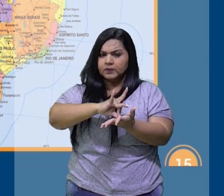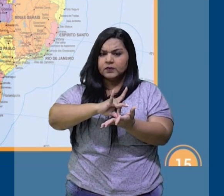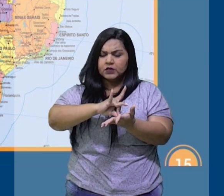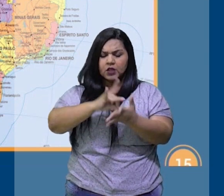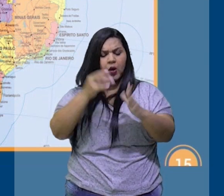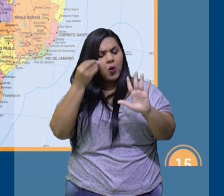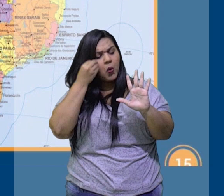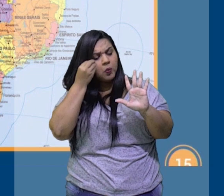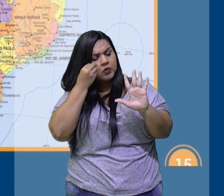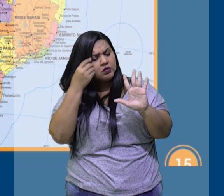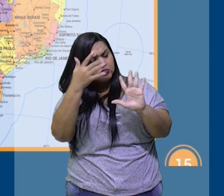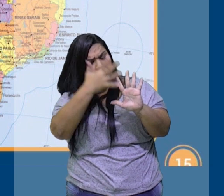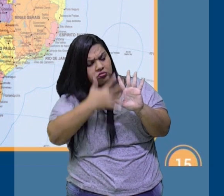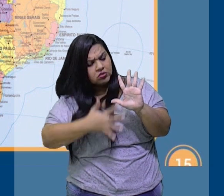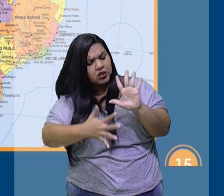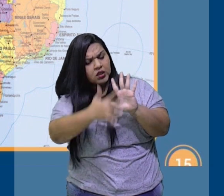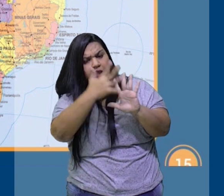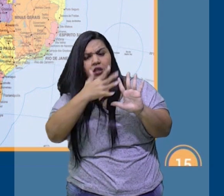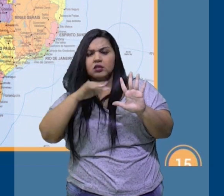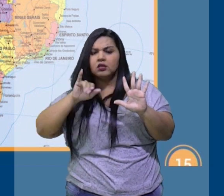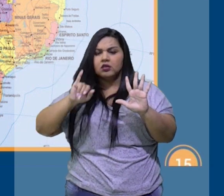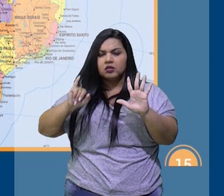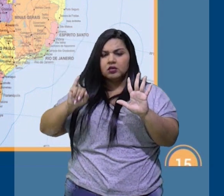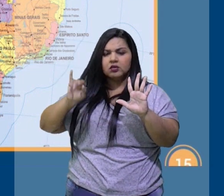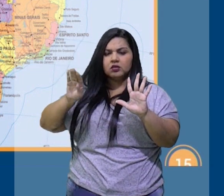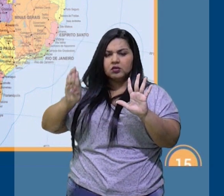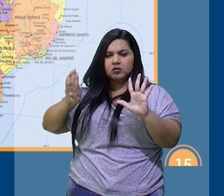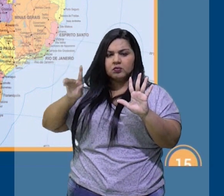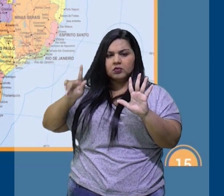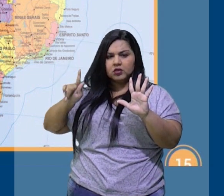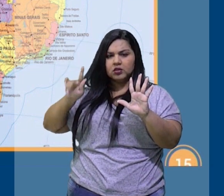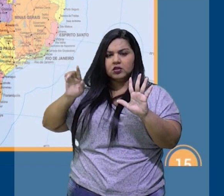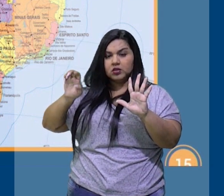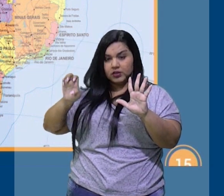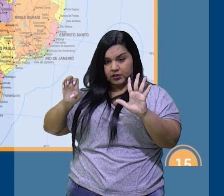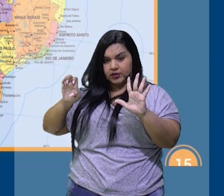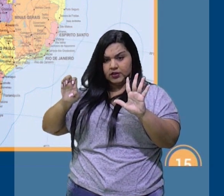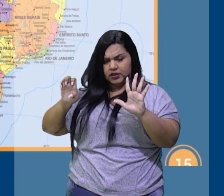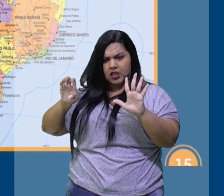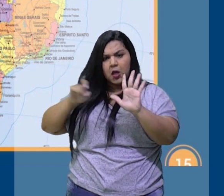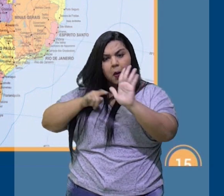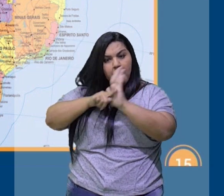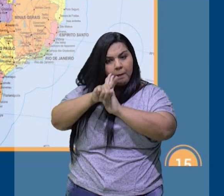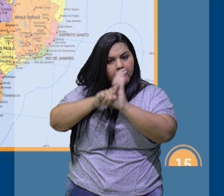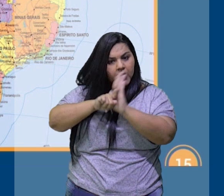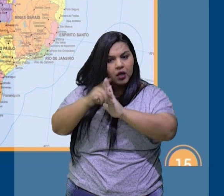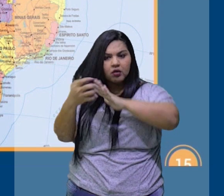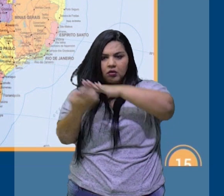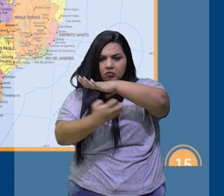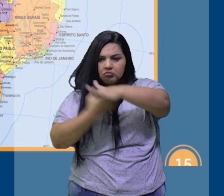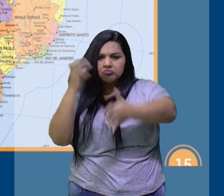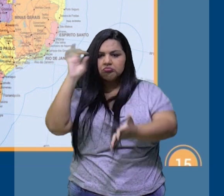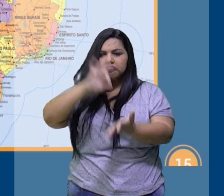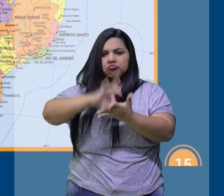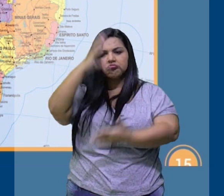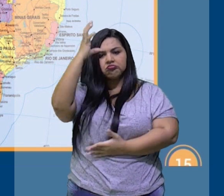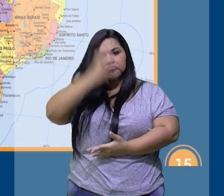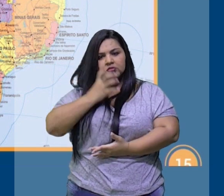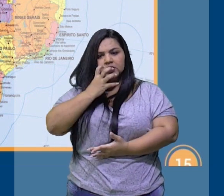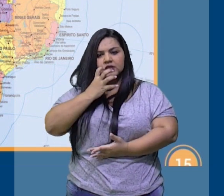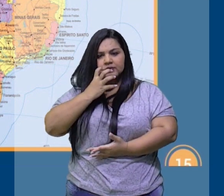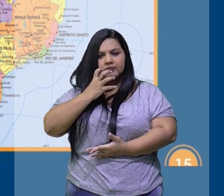mapa, os mapas do IBGE, né? Quando você está realizando ali uma pesquisa, os mapas do